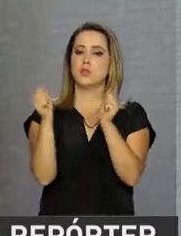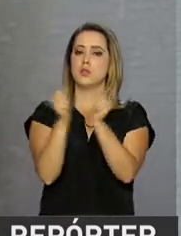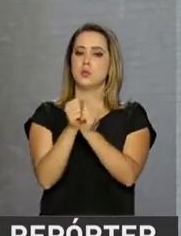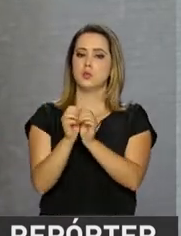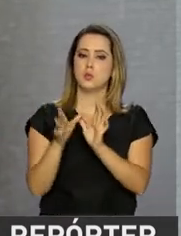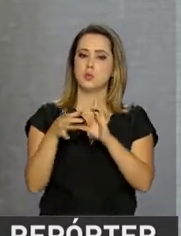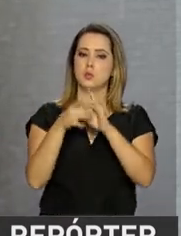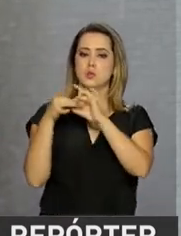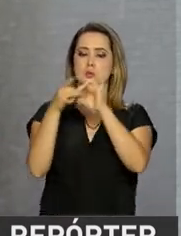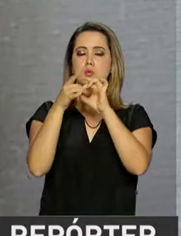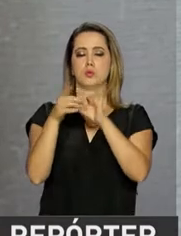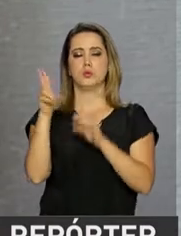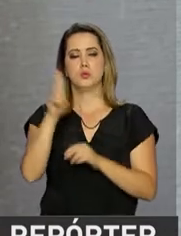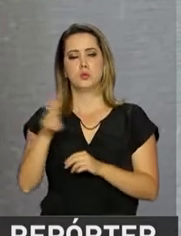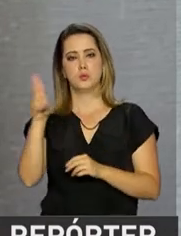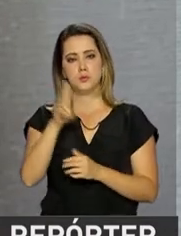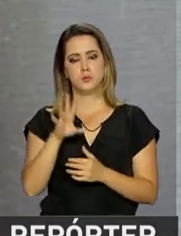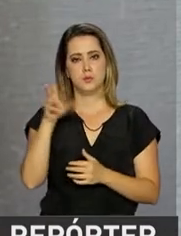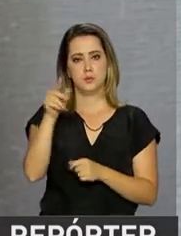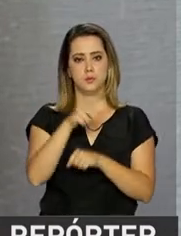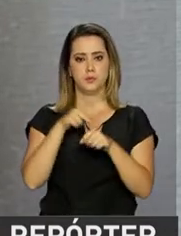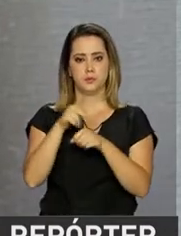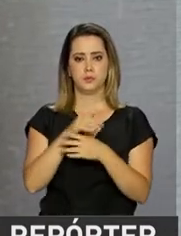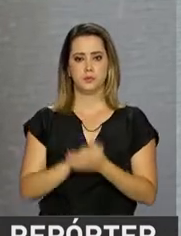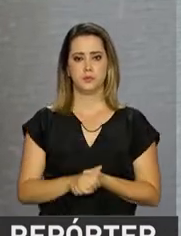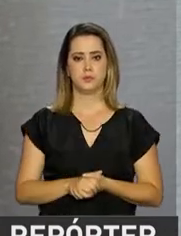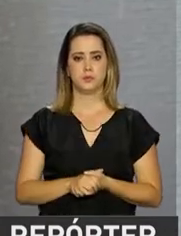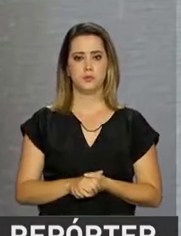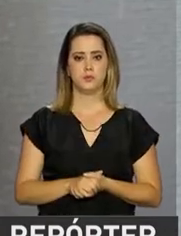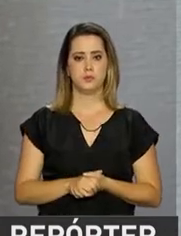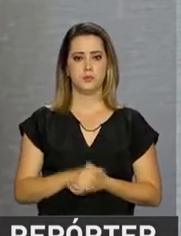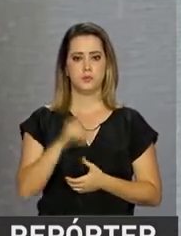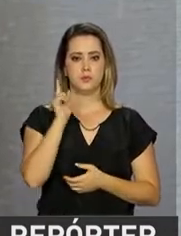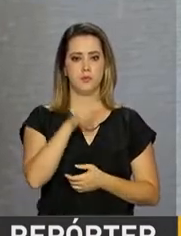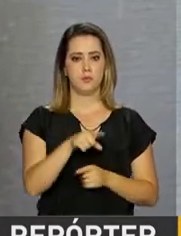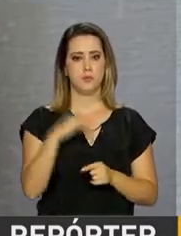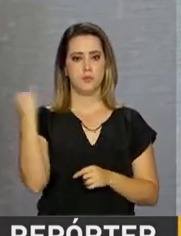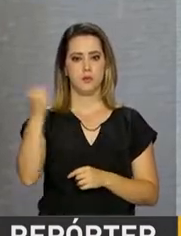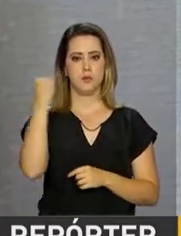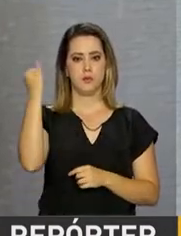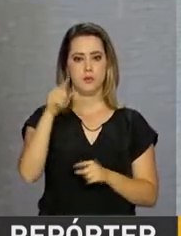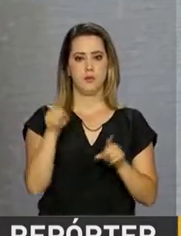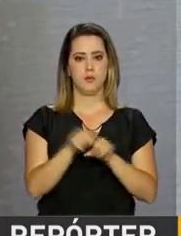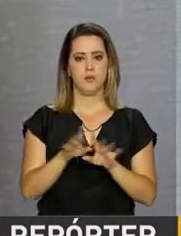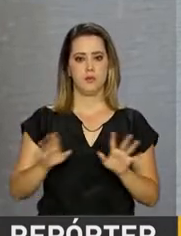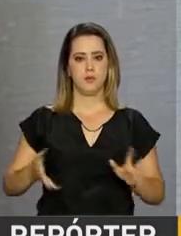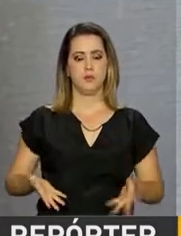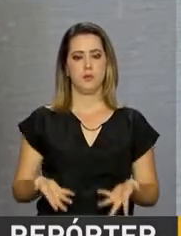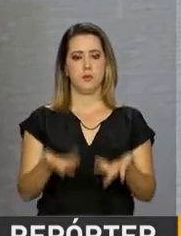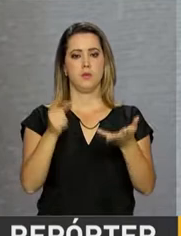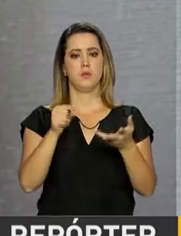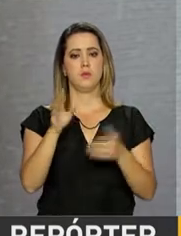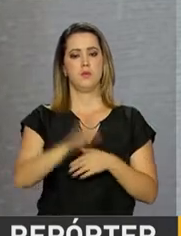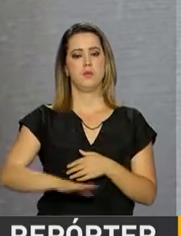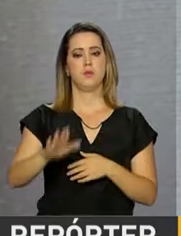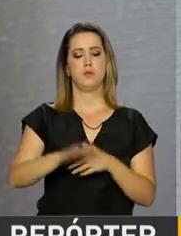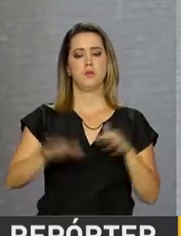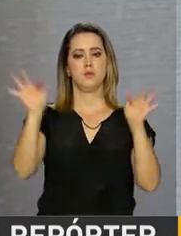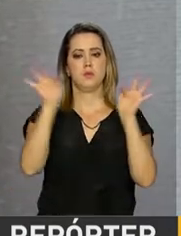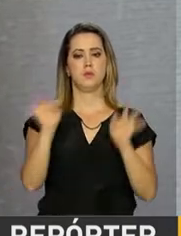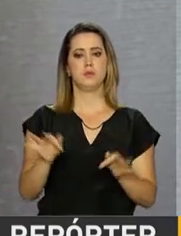de ensino de todo o país este acordo de cooperação será uma importante ferramenta para impulsionar o programa criança